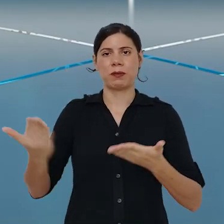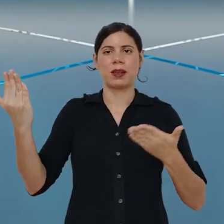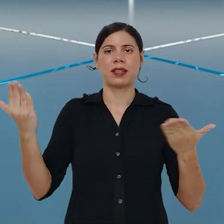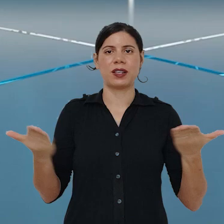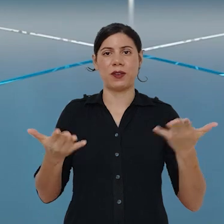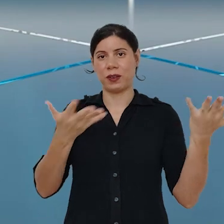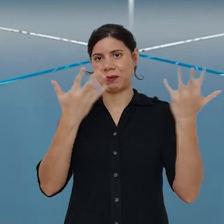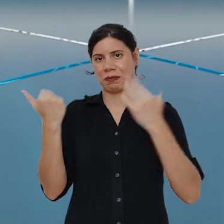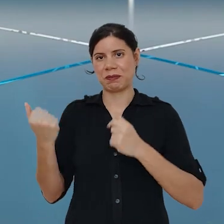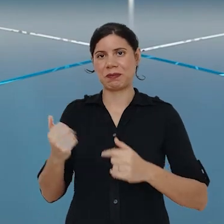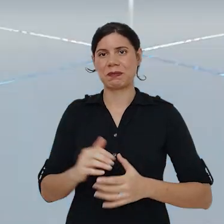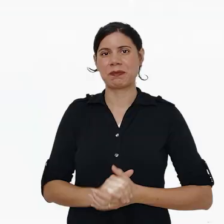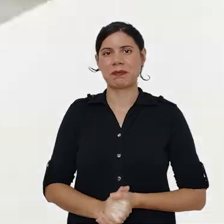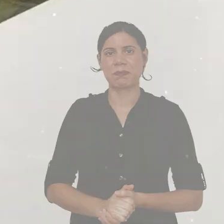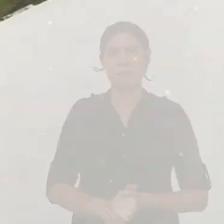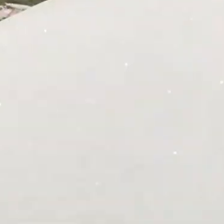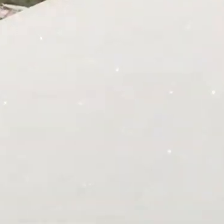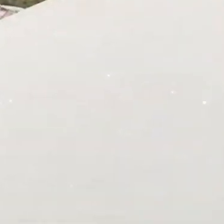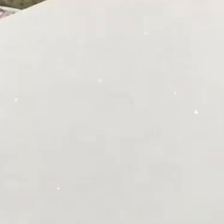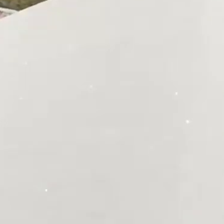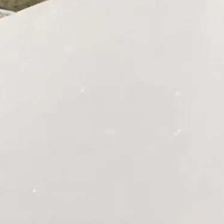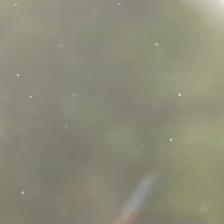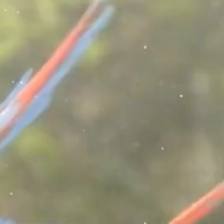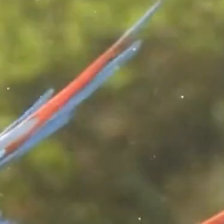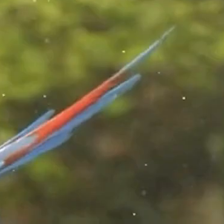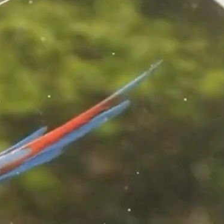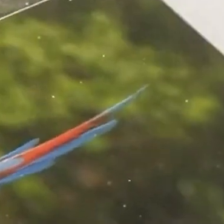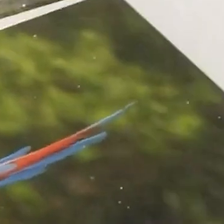de agora. Vem comigo!